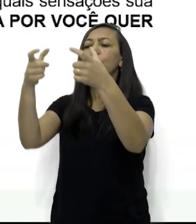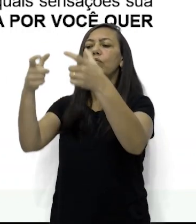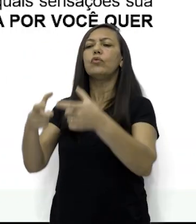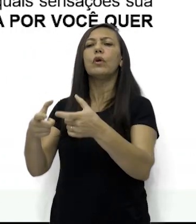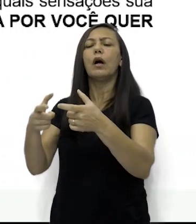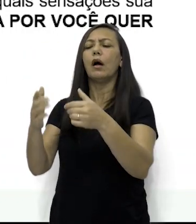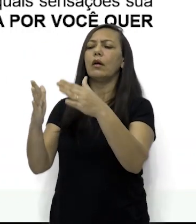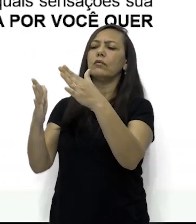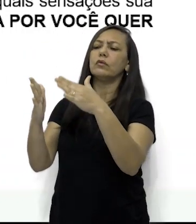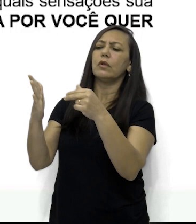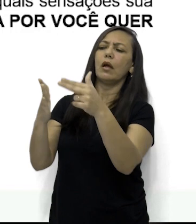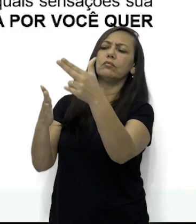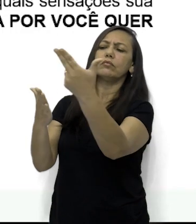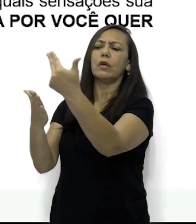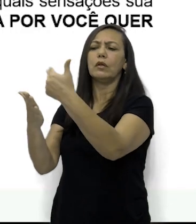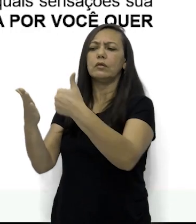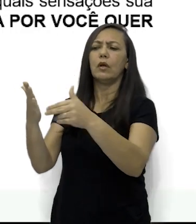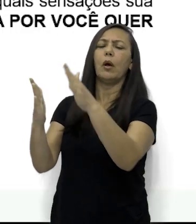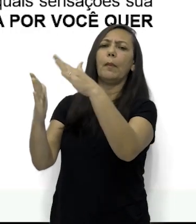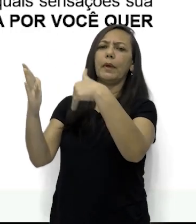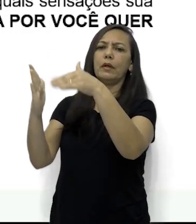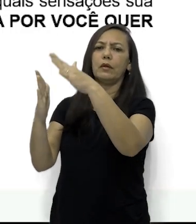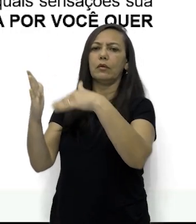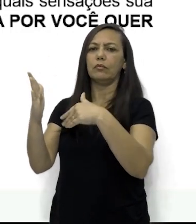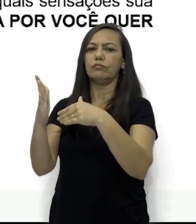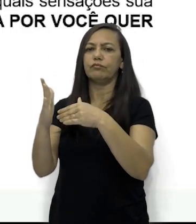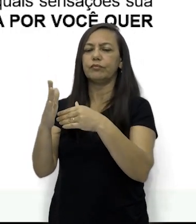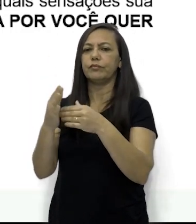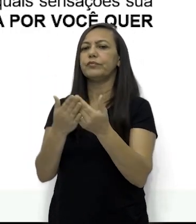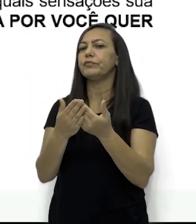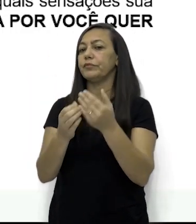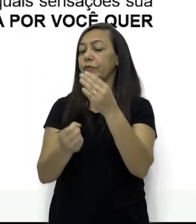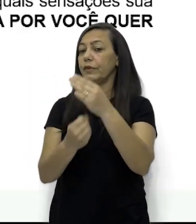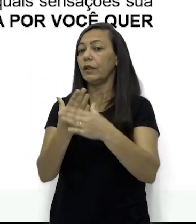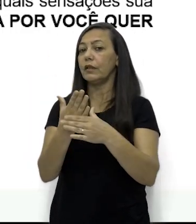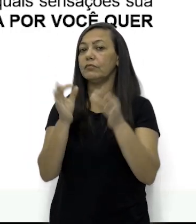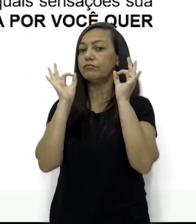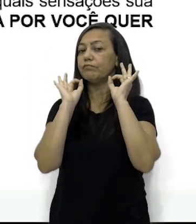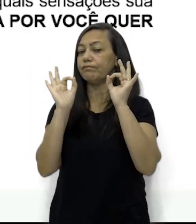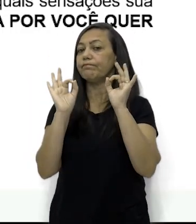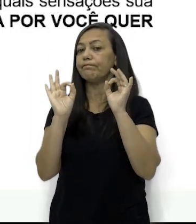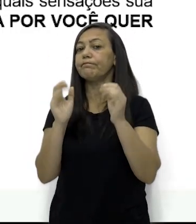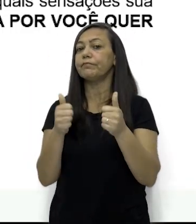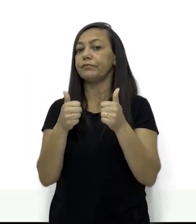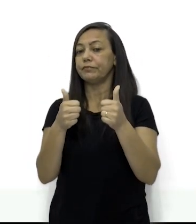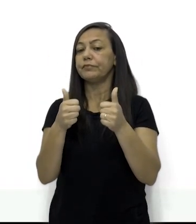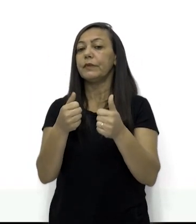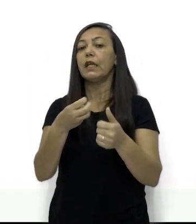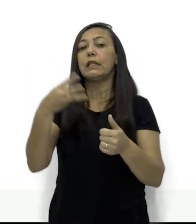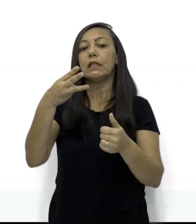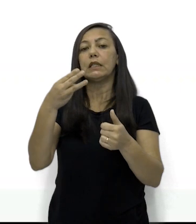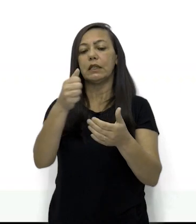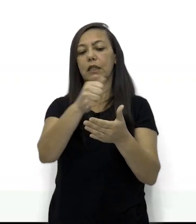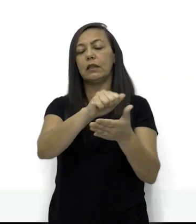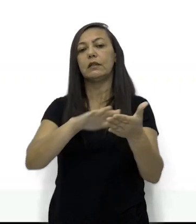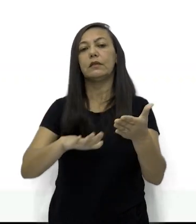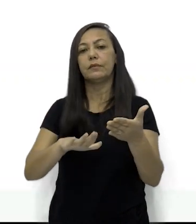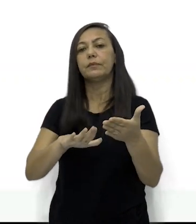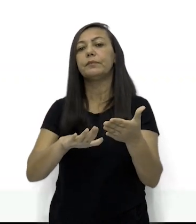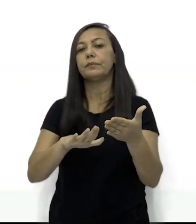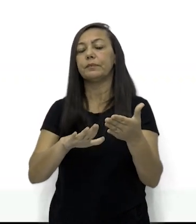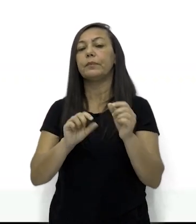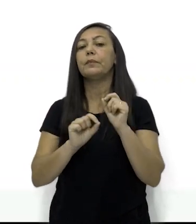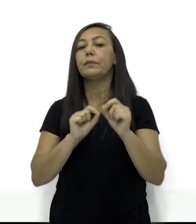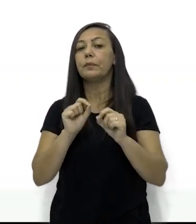você retratou, entendeu? Ótima criação para vocês. Vamos para o nosso terceiro exercício. No